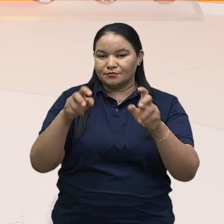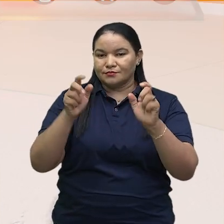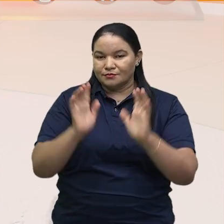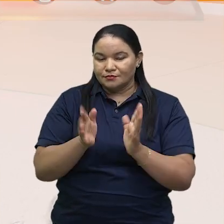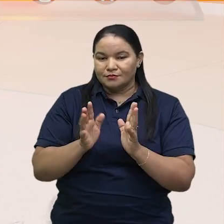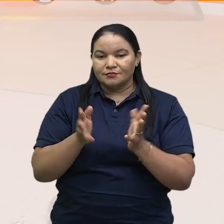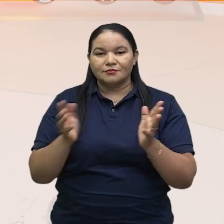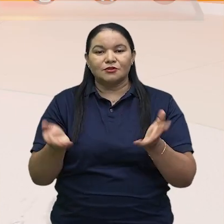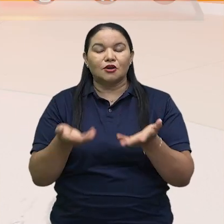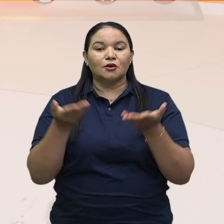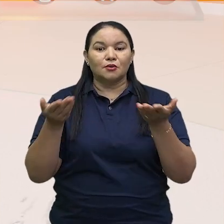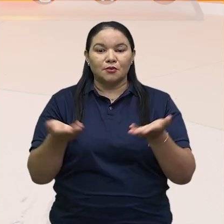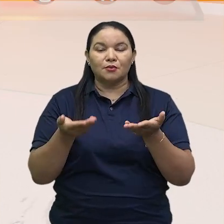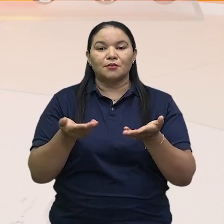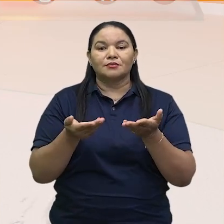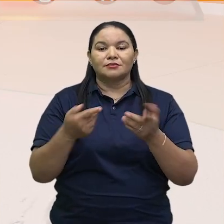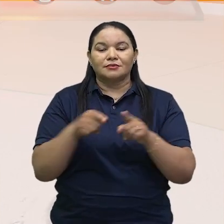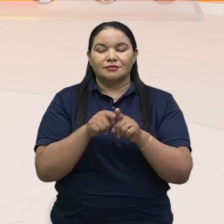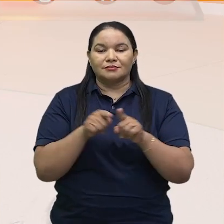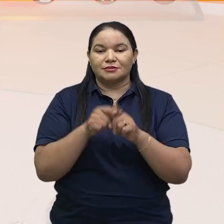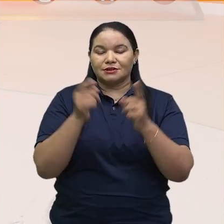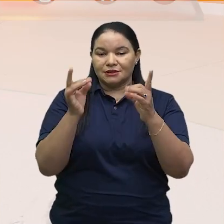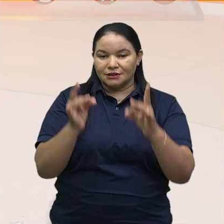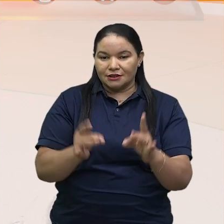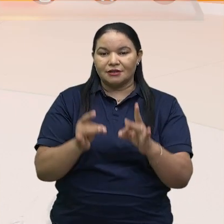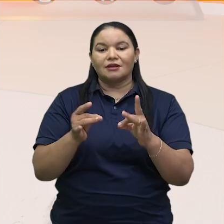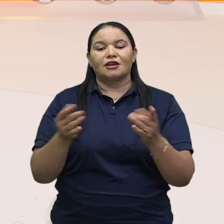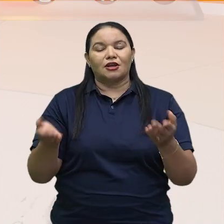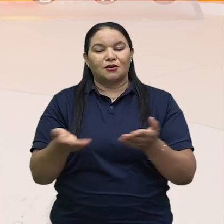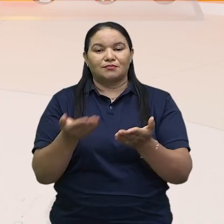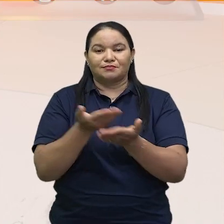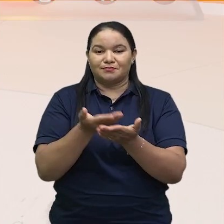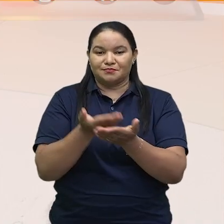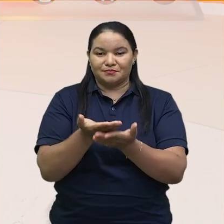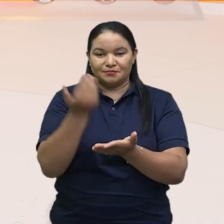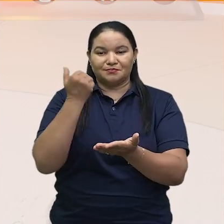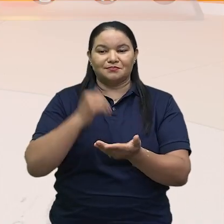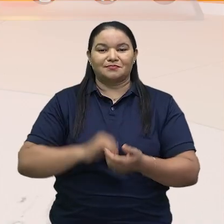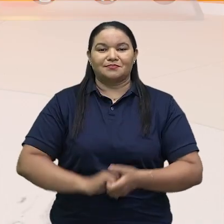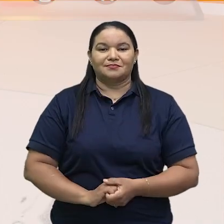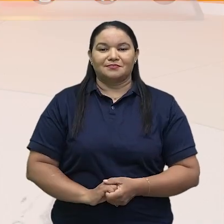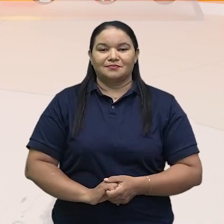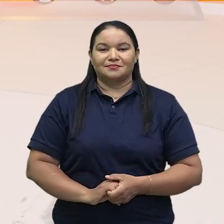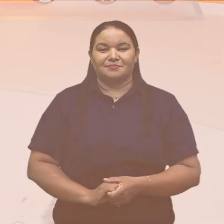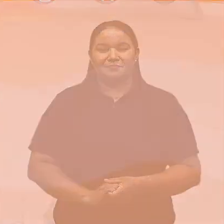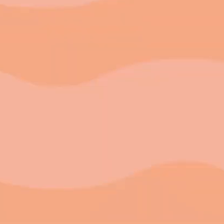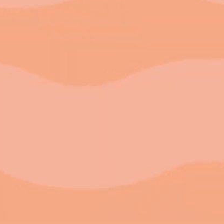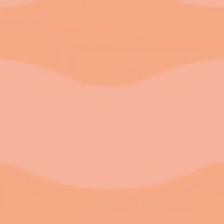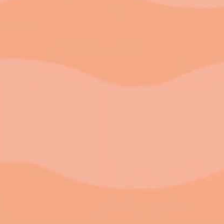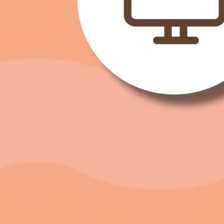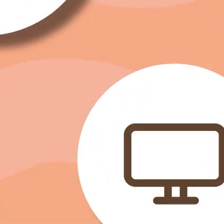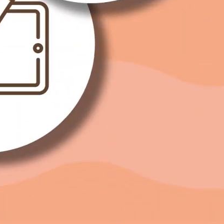de conhecimento da nossa aula, bem como do seu detalhamento, a gente vai de conteúdo.